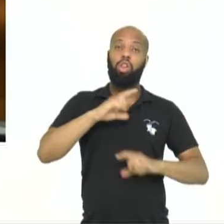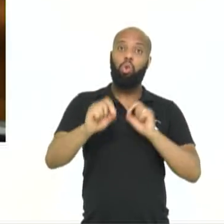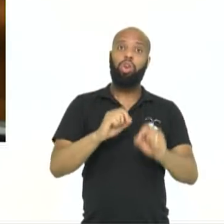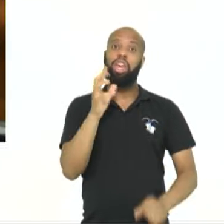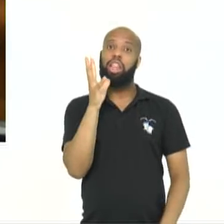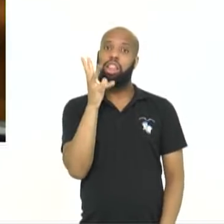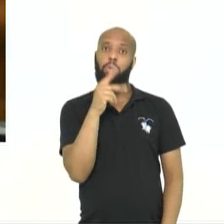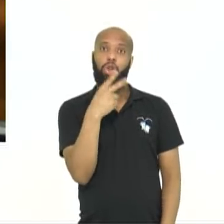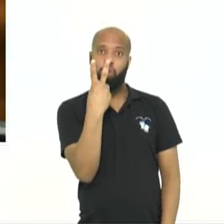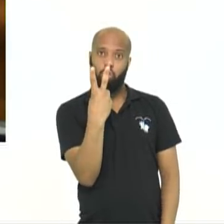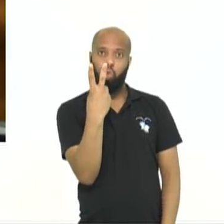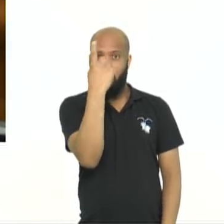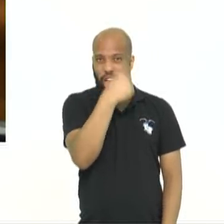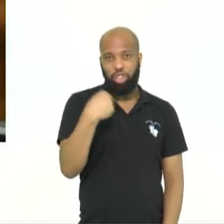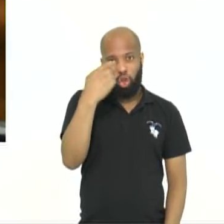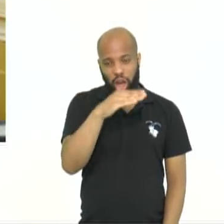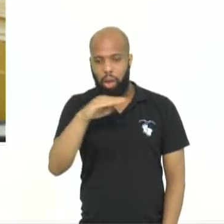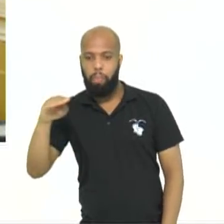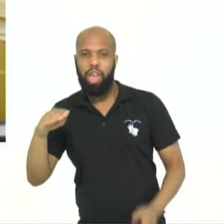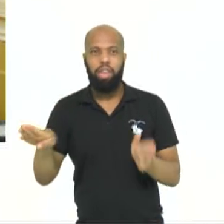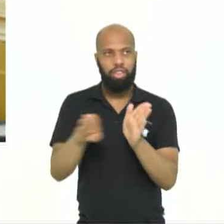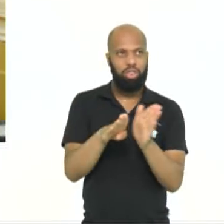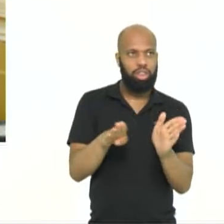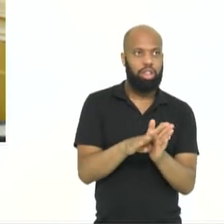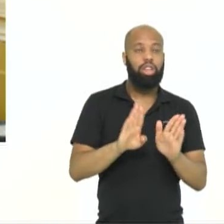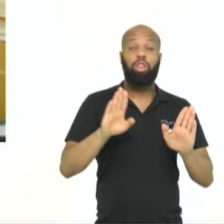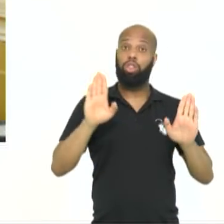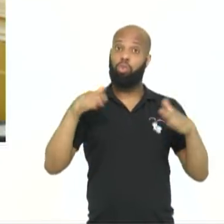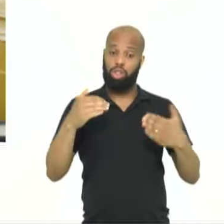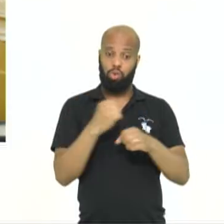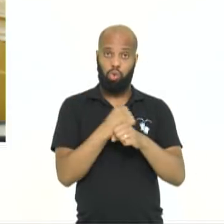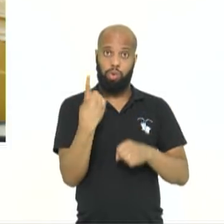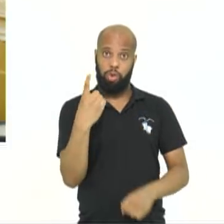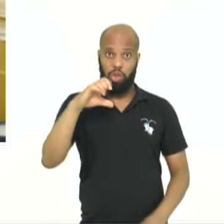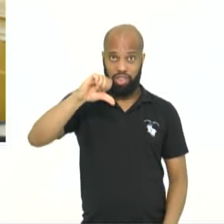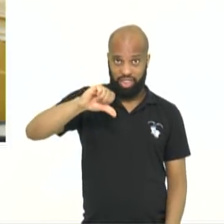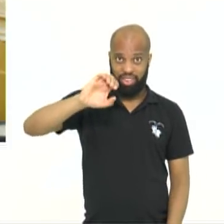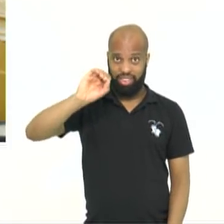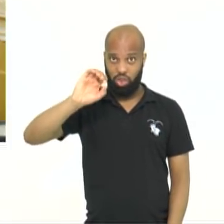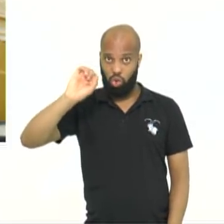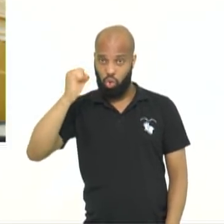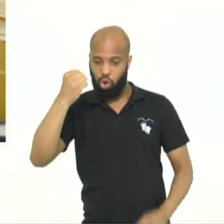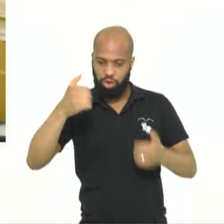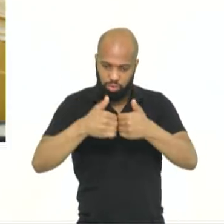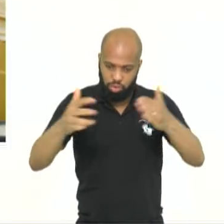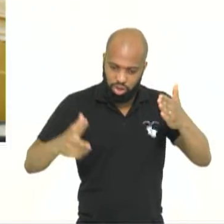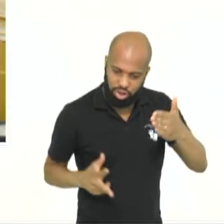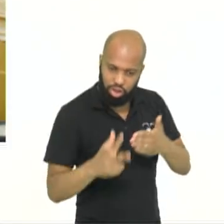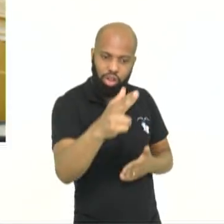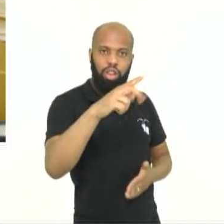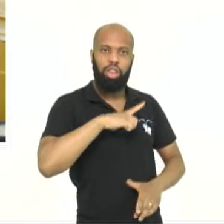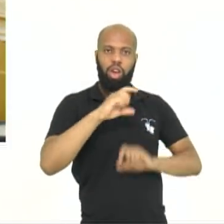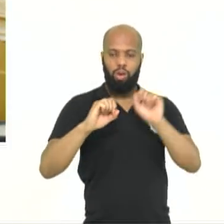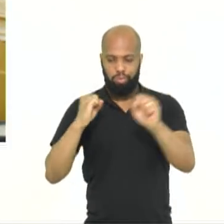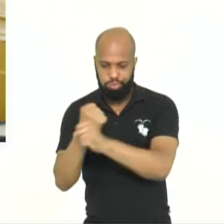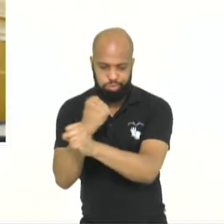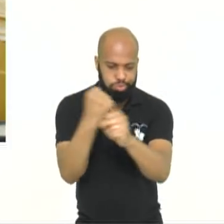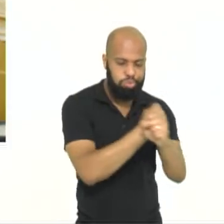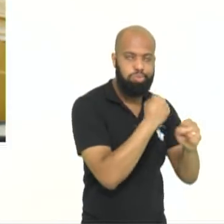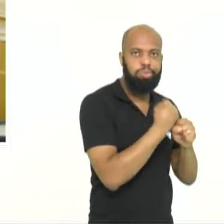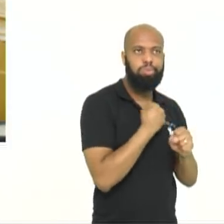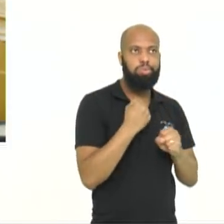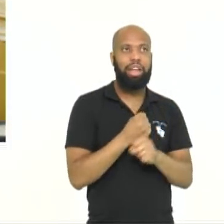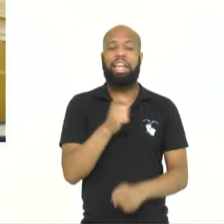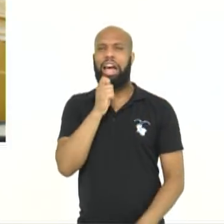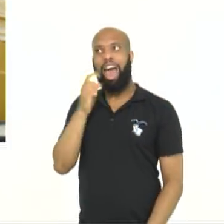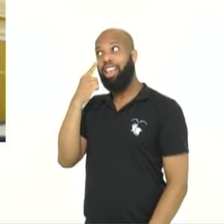horas e meia para chegar até aqui. Em 1908, quando foi inaugurado o reservatório, depois de toda essa construção, dessa obra que